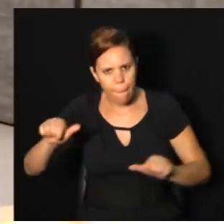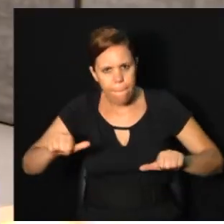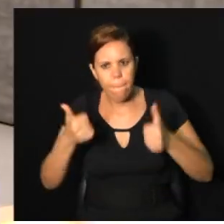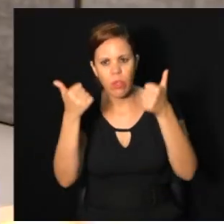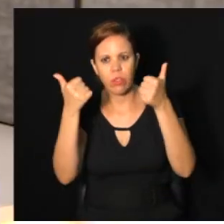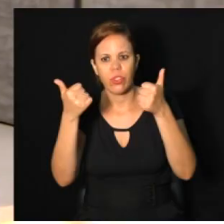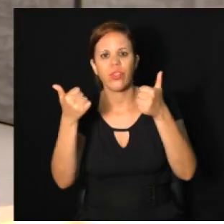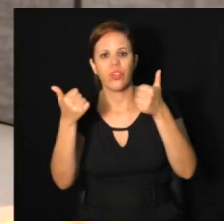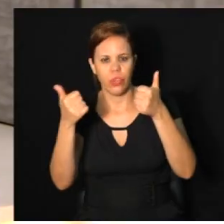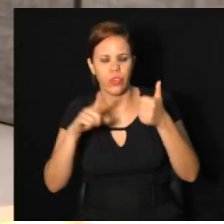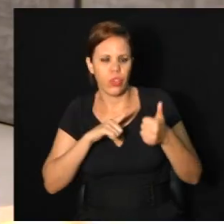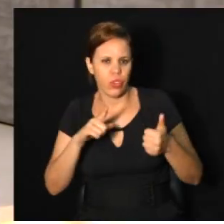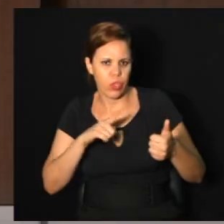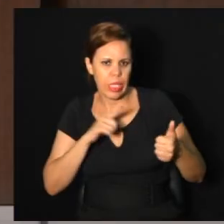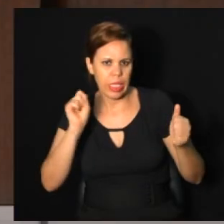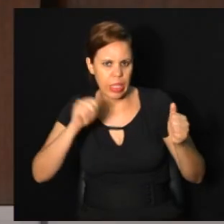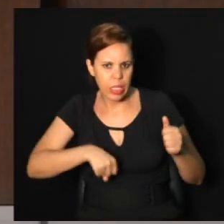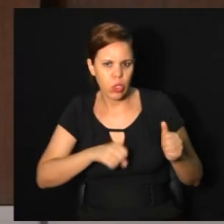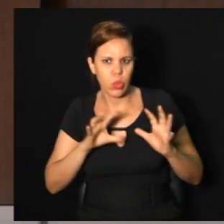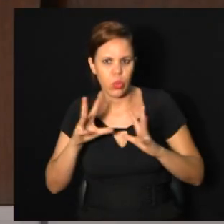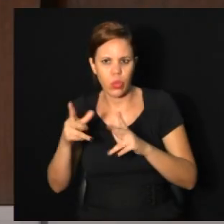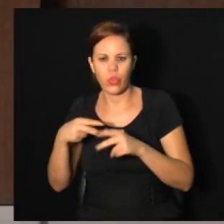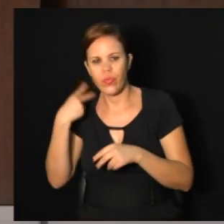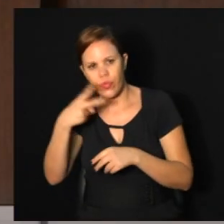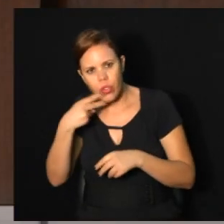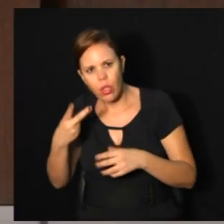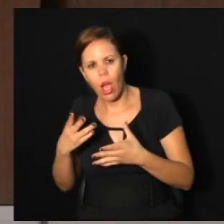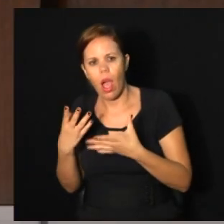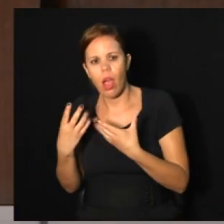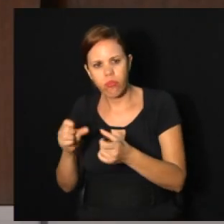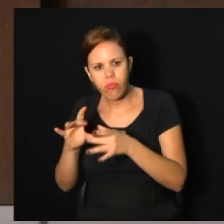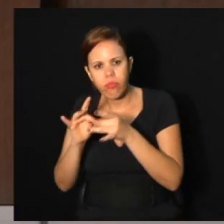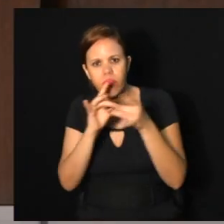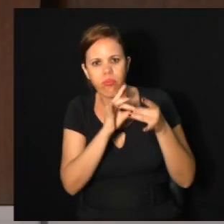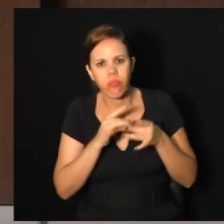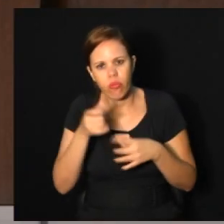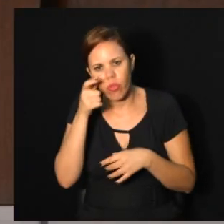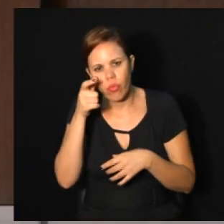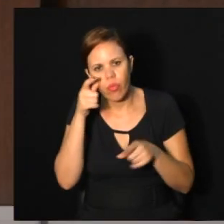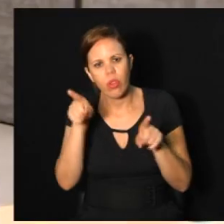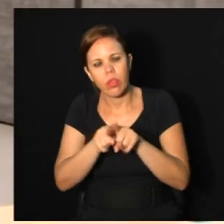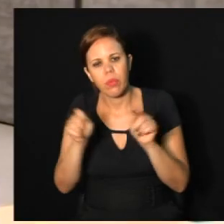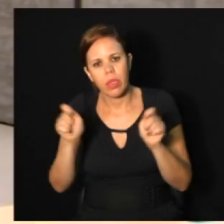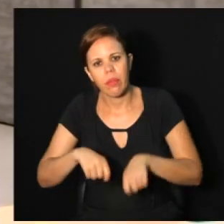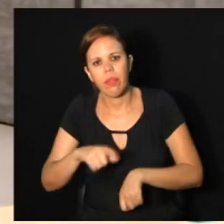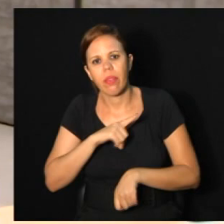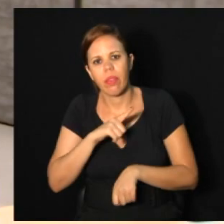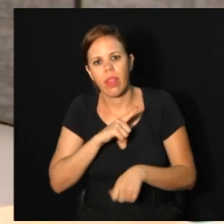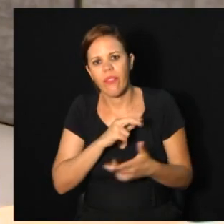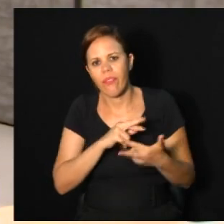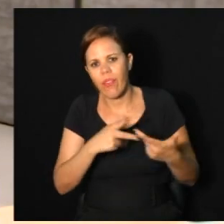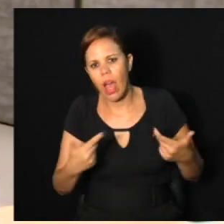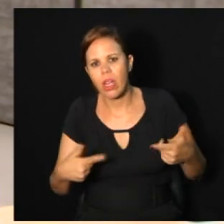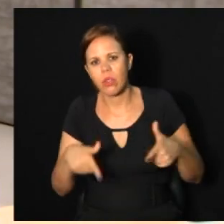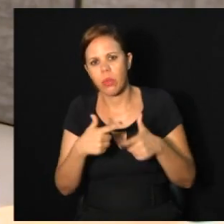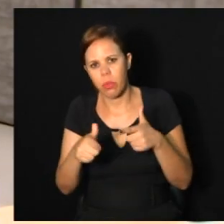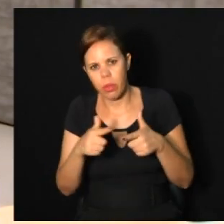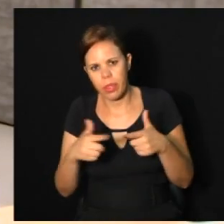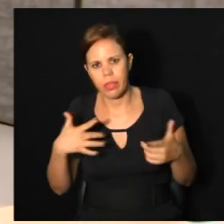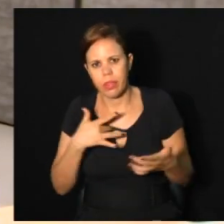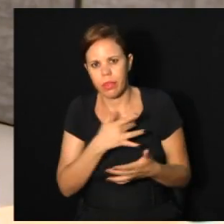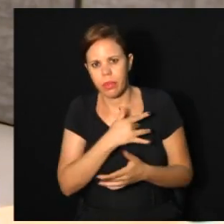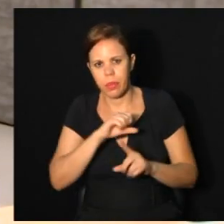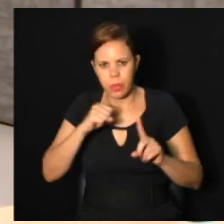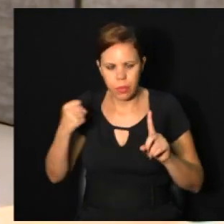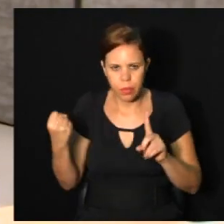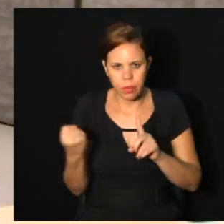Tivemos a assiduidade dos vereadores aqui, foi muito positiva também. Quem está nos assistindo e tem demandas, questões na área da saúde e de assistência